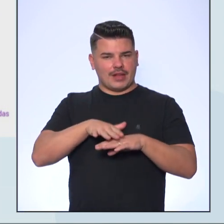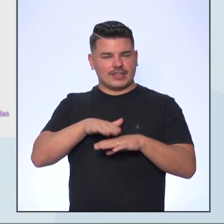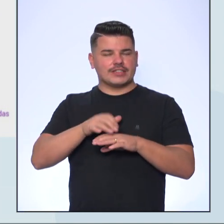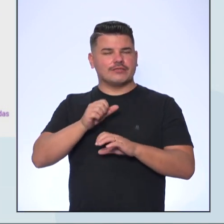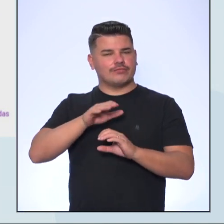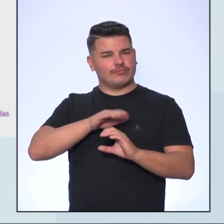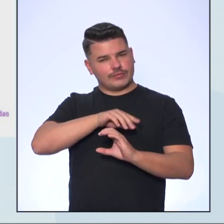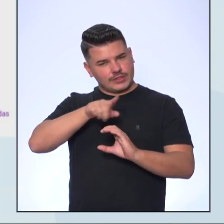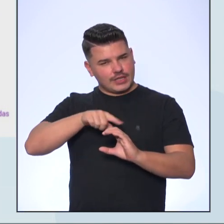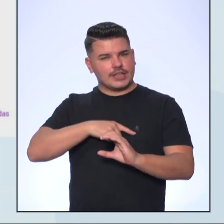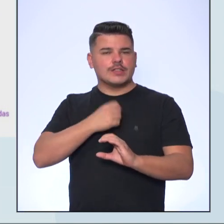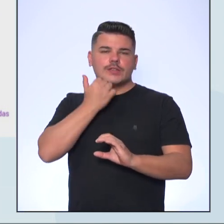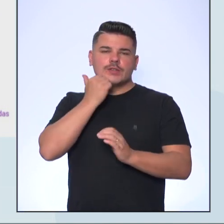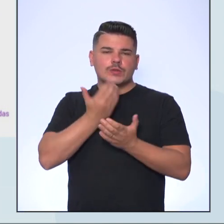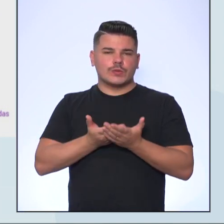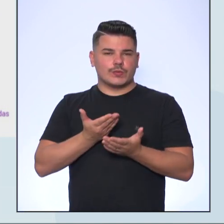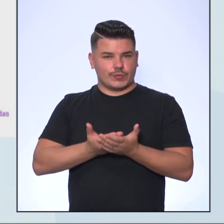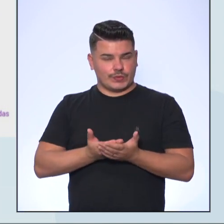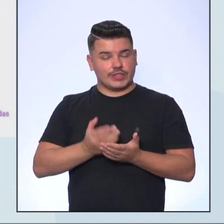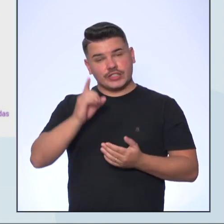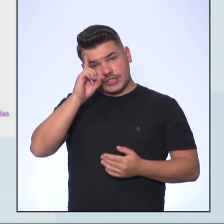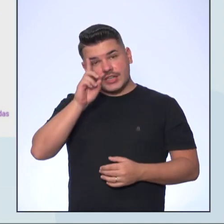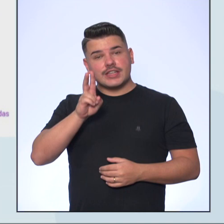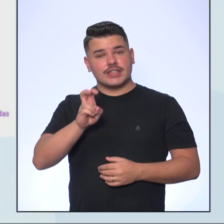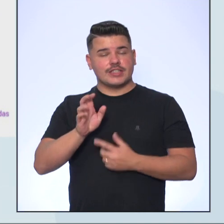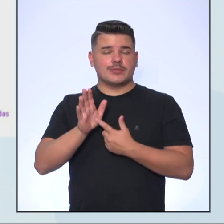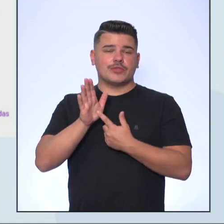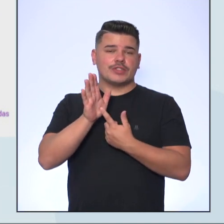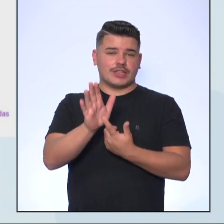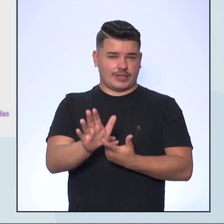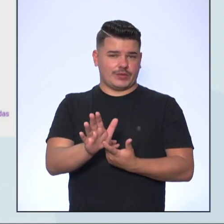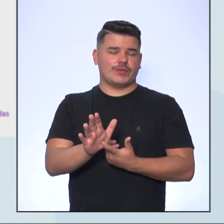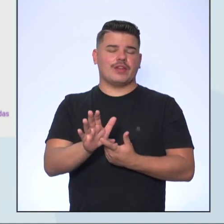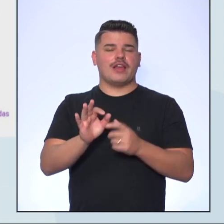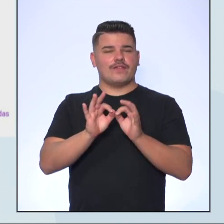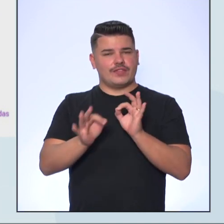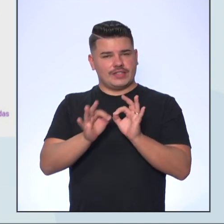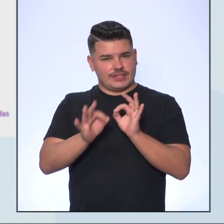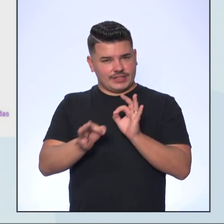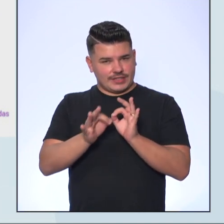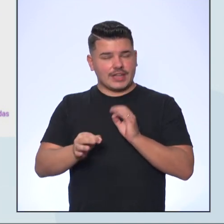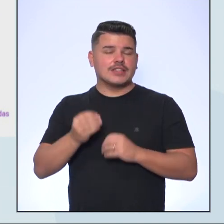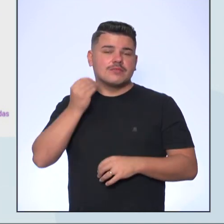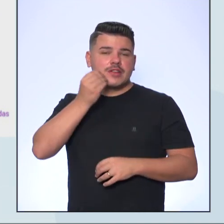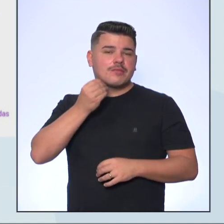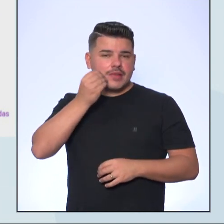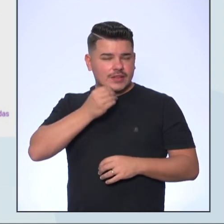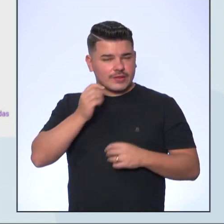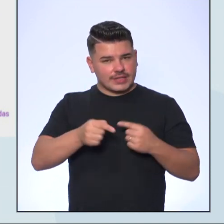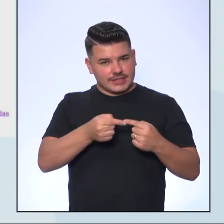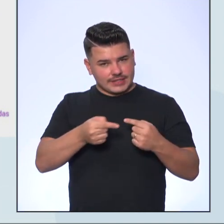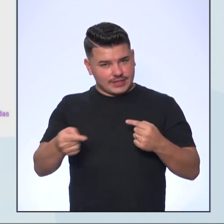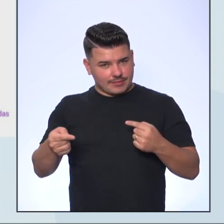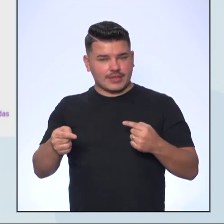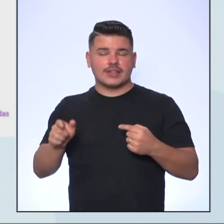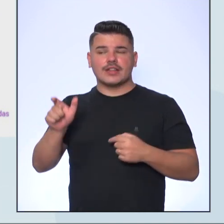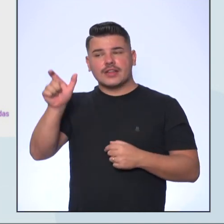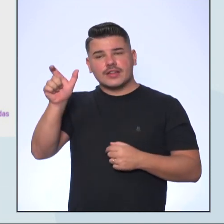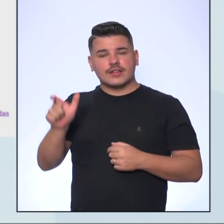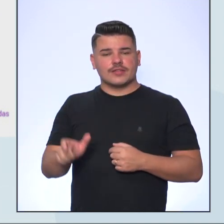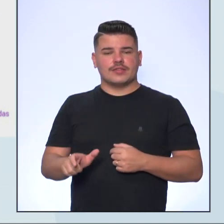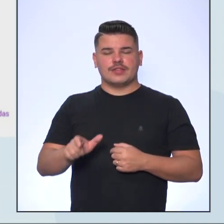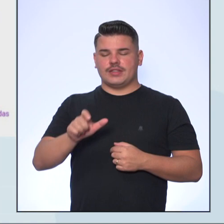semana, 15, apresentando a física. 16, experimento da semana, com a